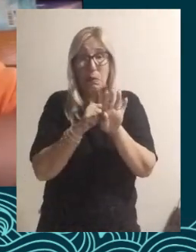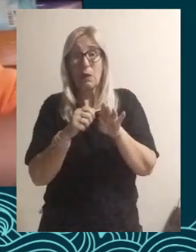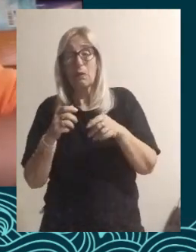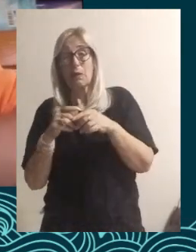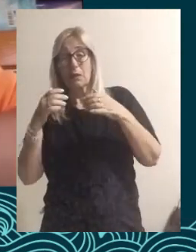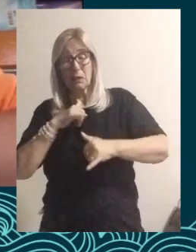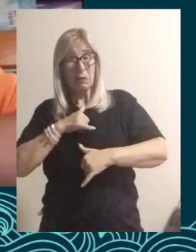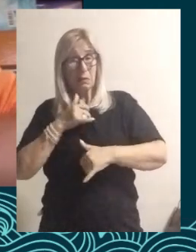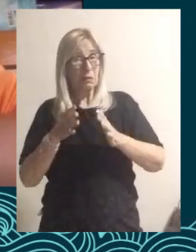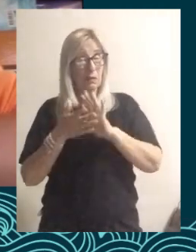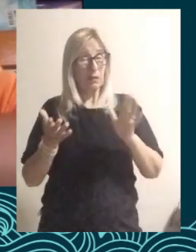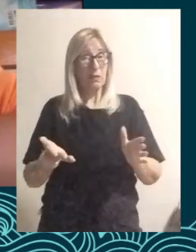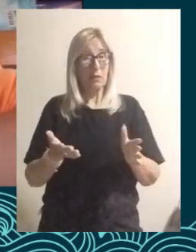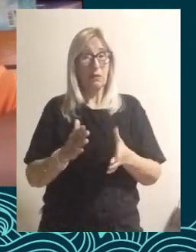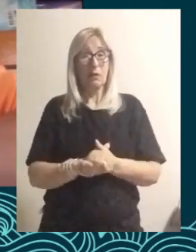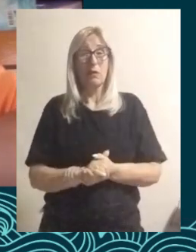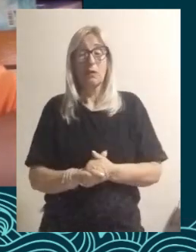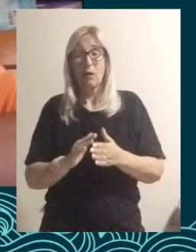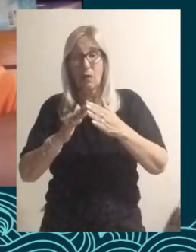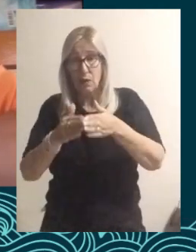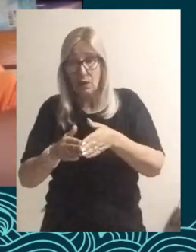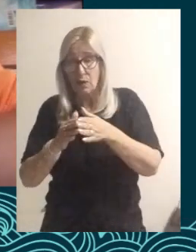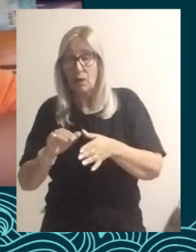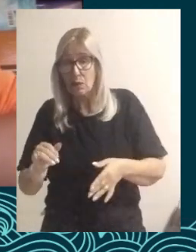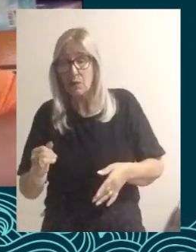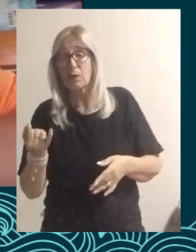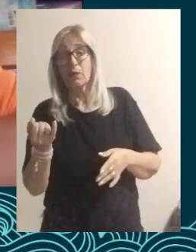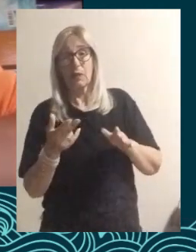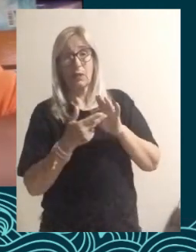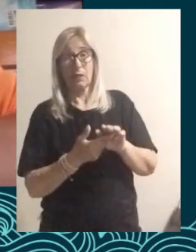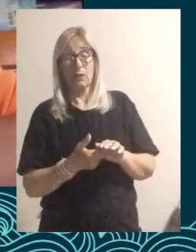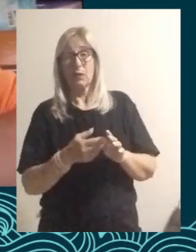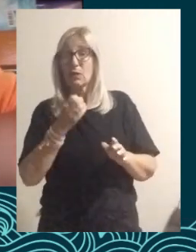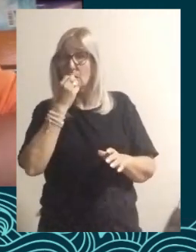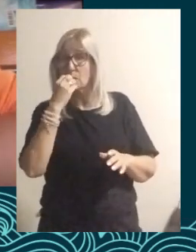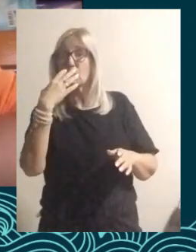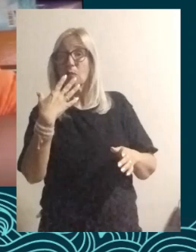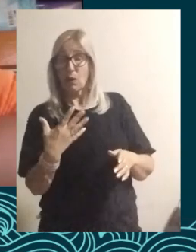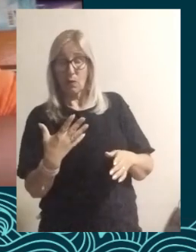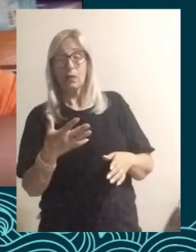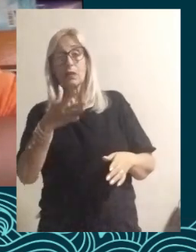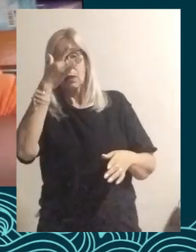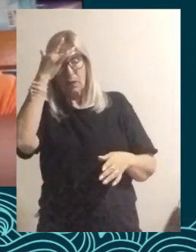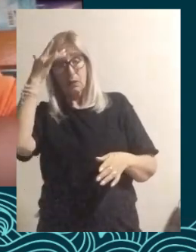insistindo na porta fechada eu vou só perder energia. Nos próximos portos eu vou aproveitar